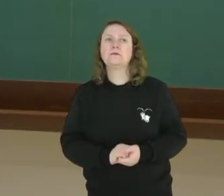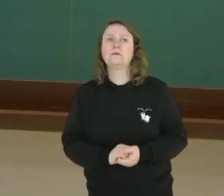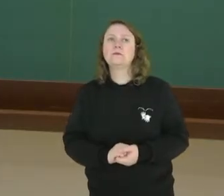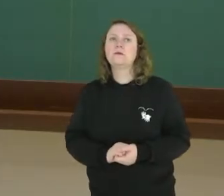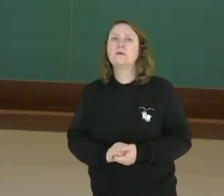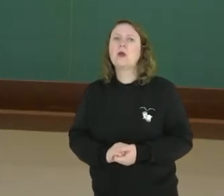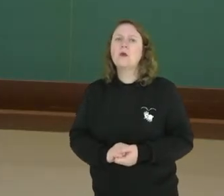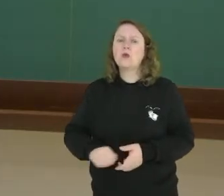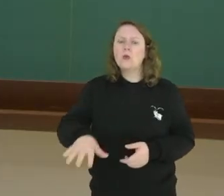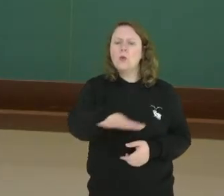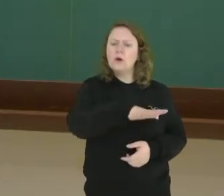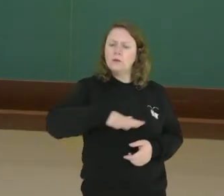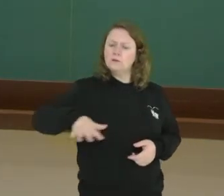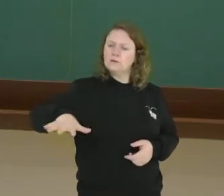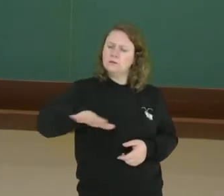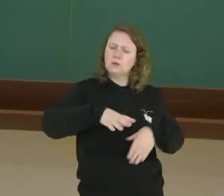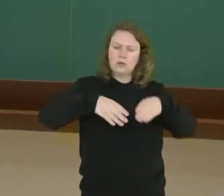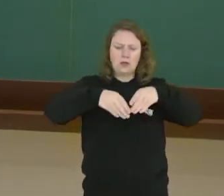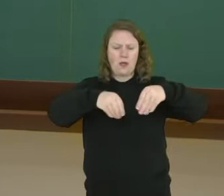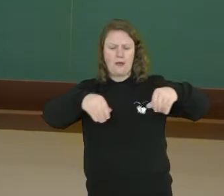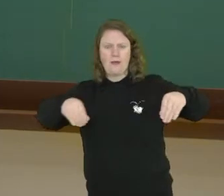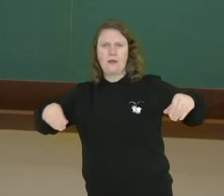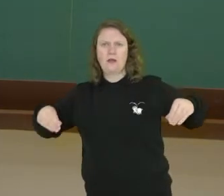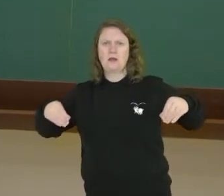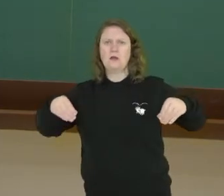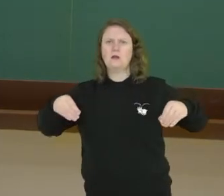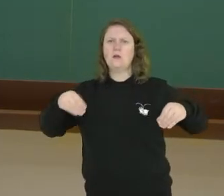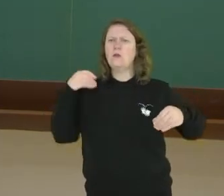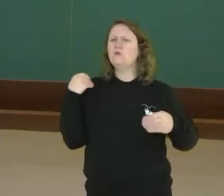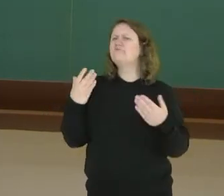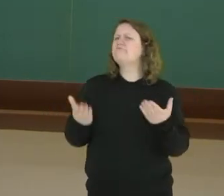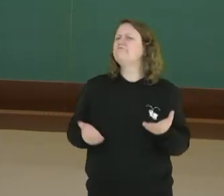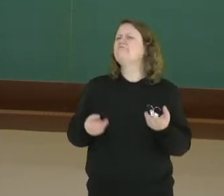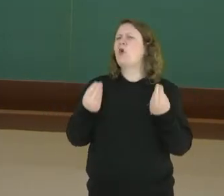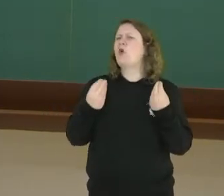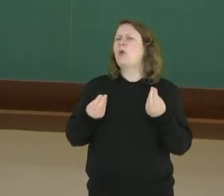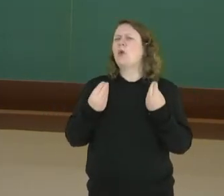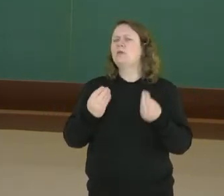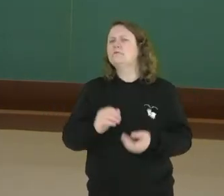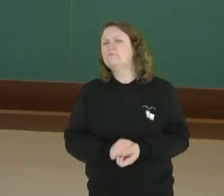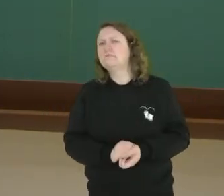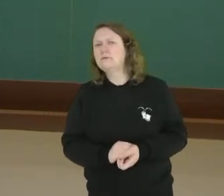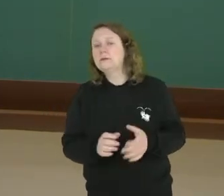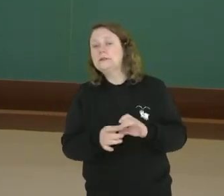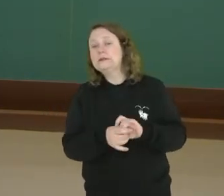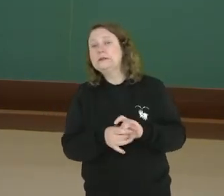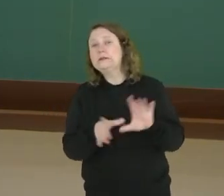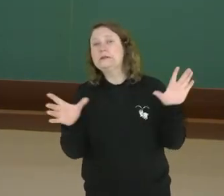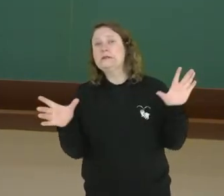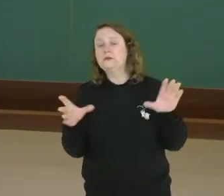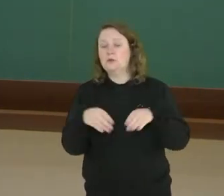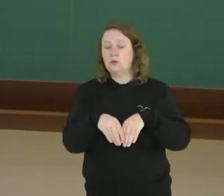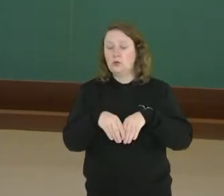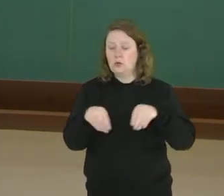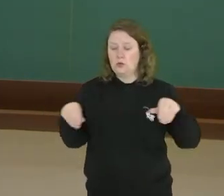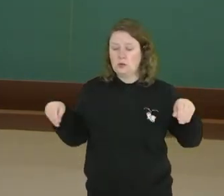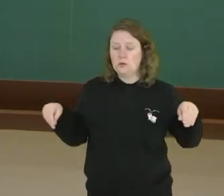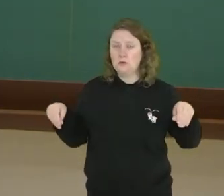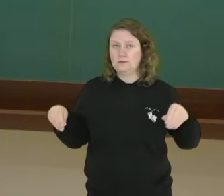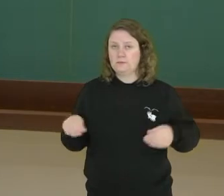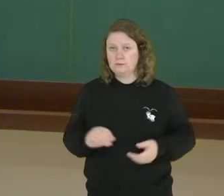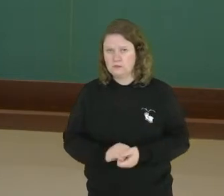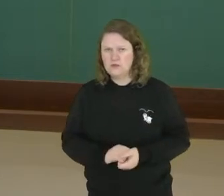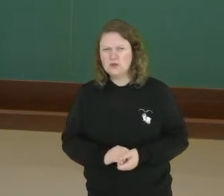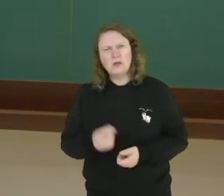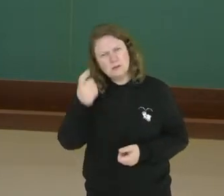conquistassem o ambiente terrestre? Que características são essas que levaram, né, essa permissão delas conquistarem o ambiente terrestre? Já